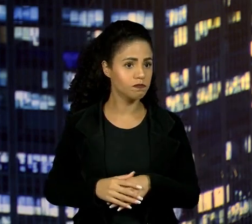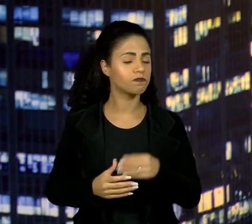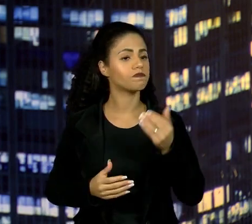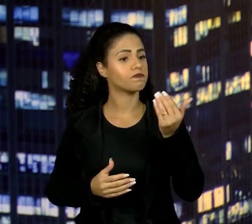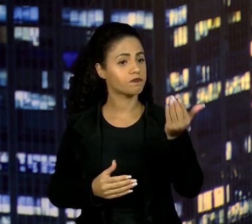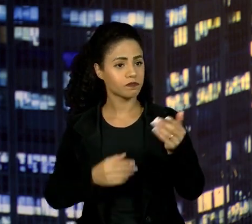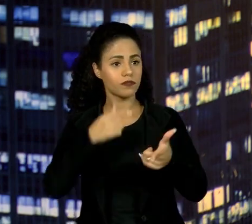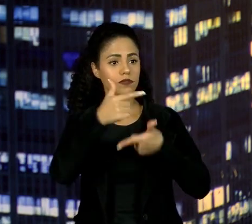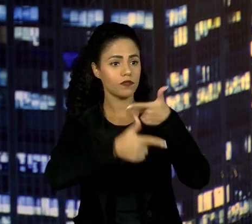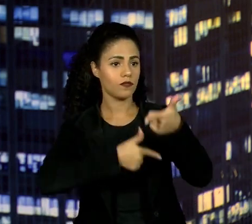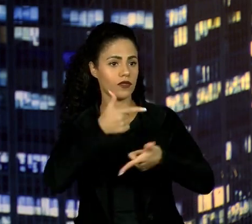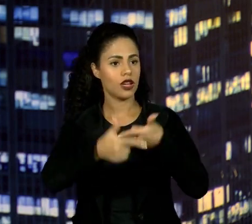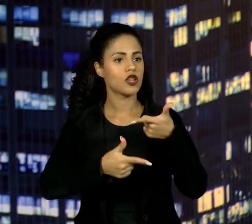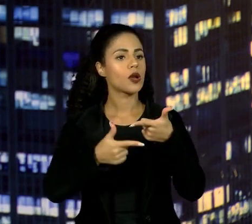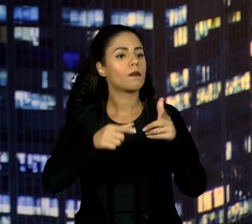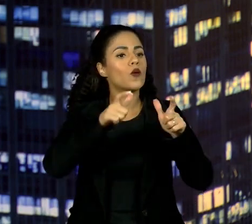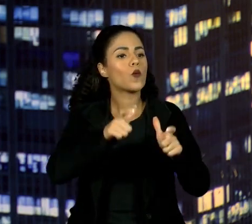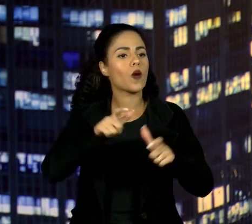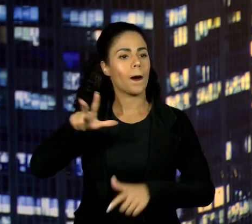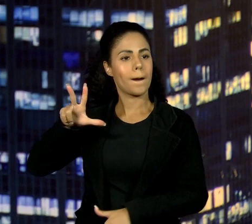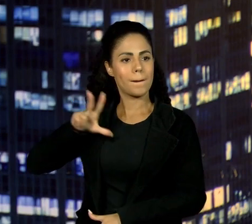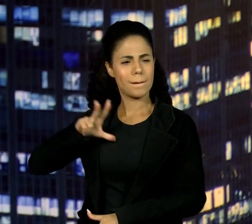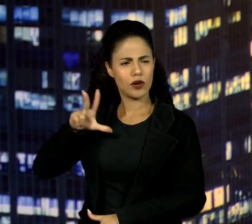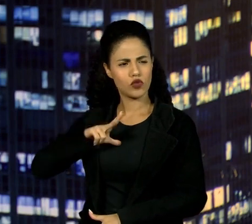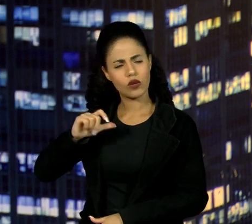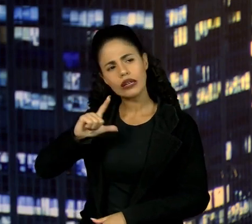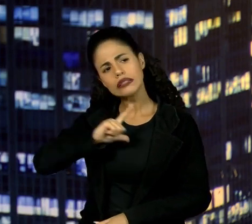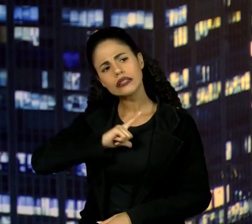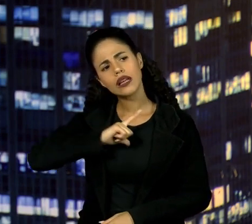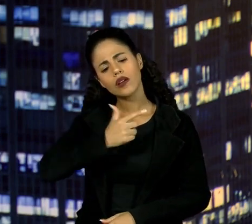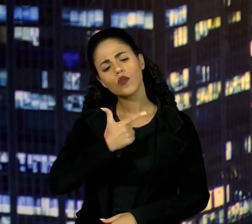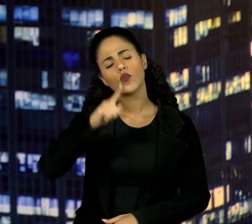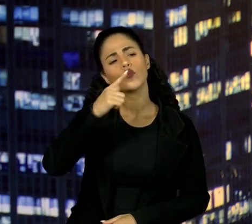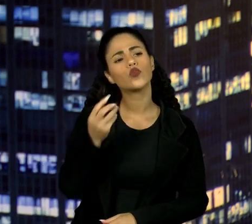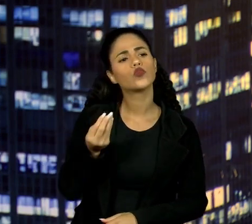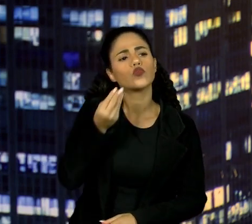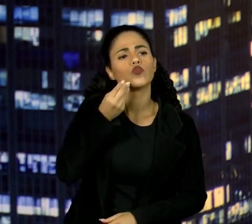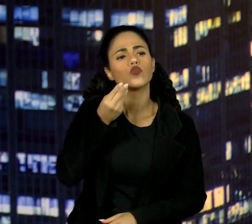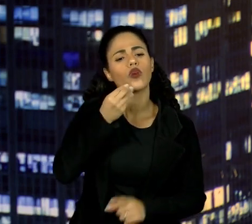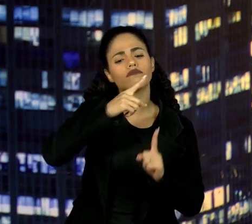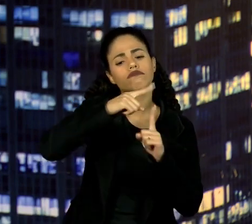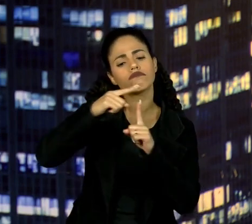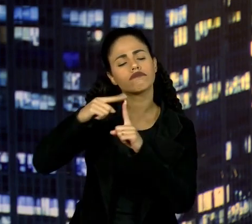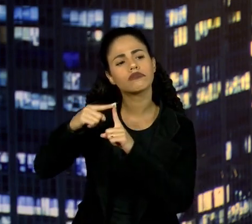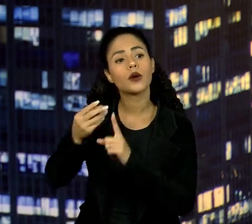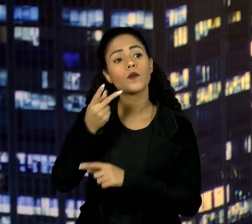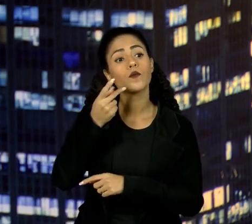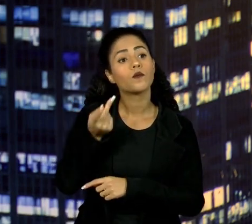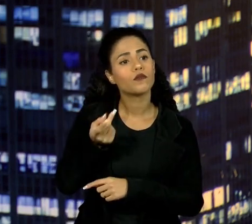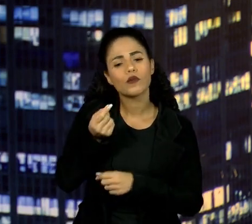numa clínica privada, né? Existem formas desse casal que busca uma clínica privada bater parte desse